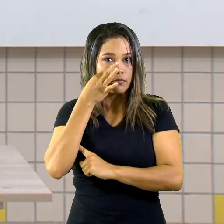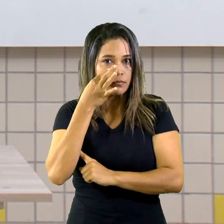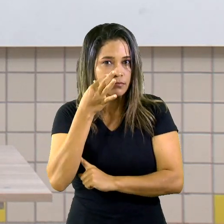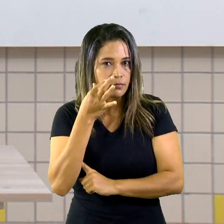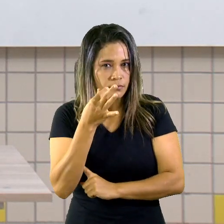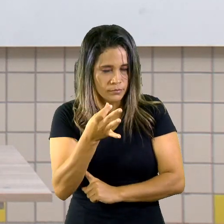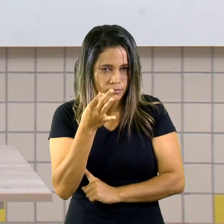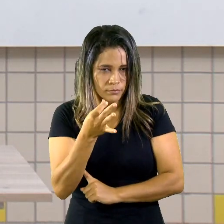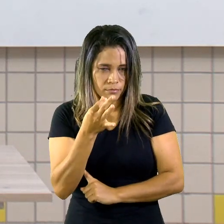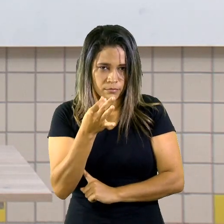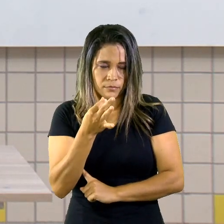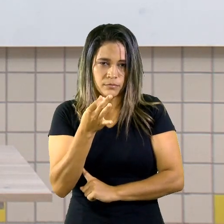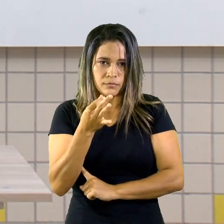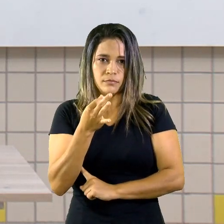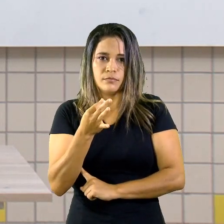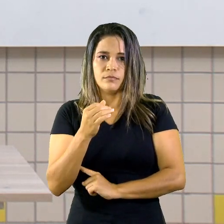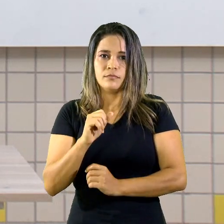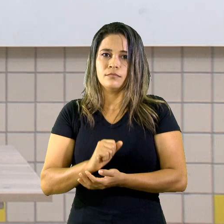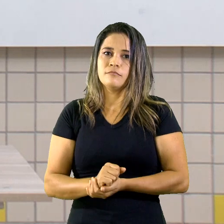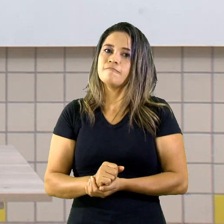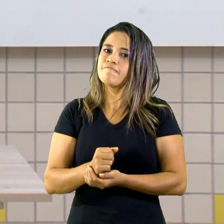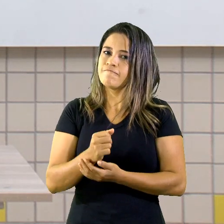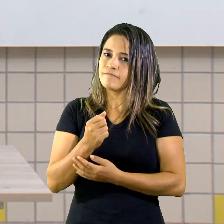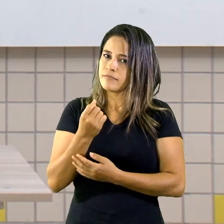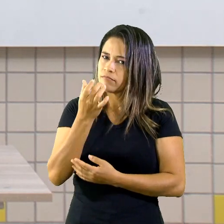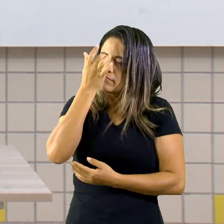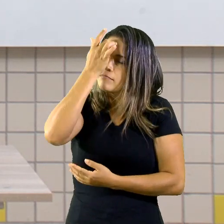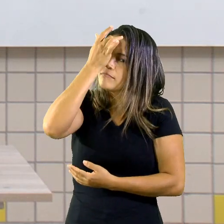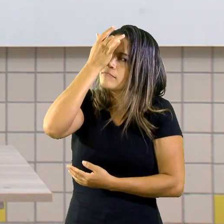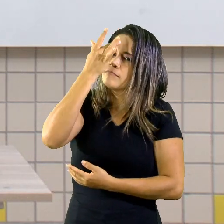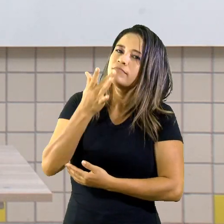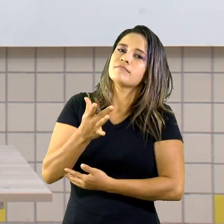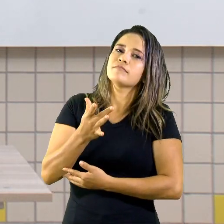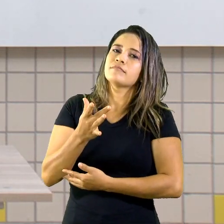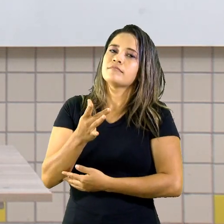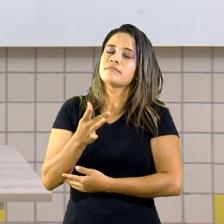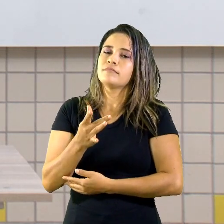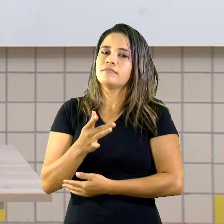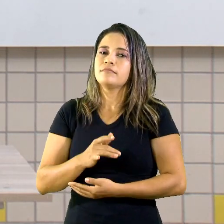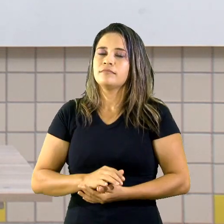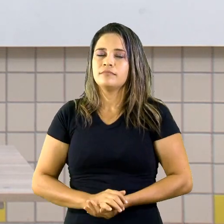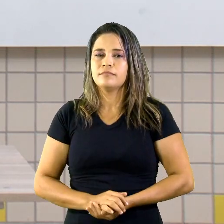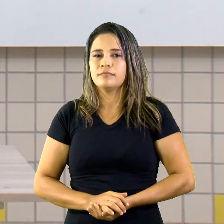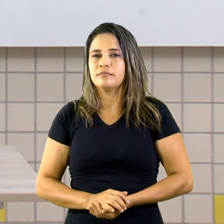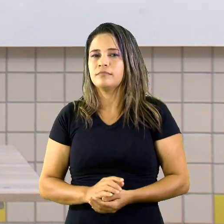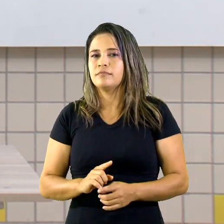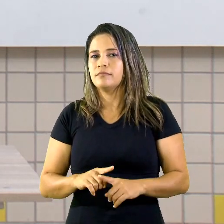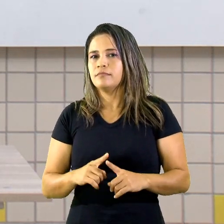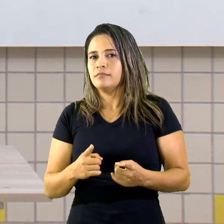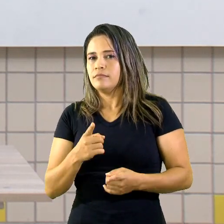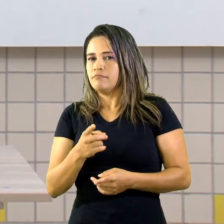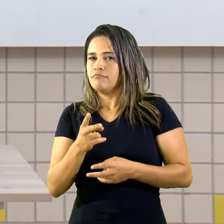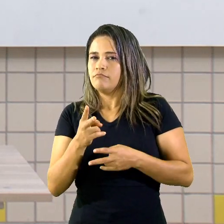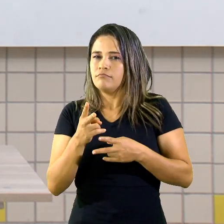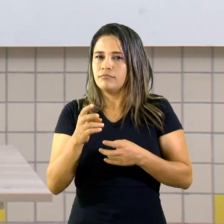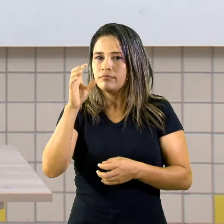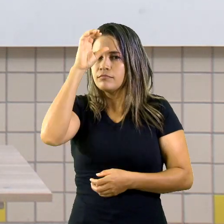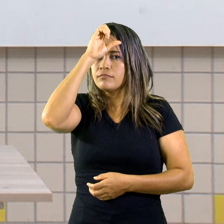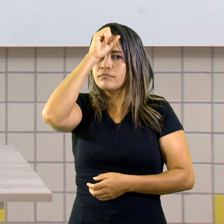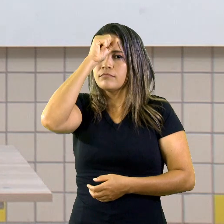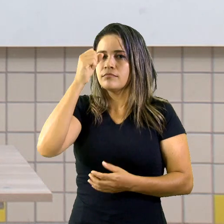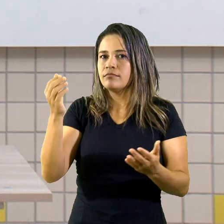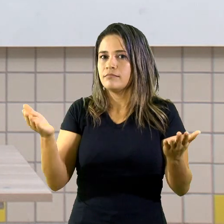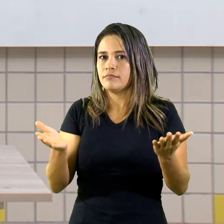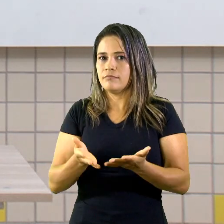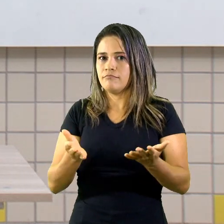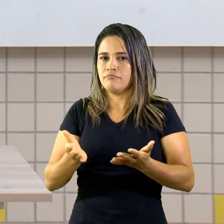atenção nessas questões, que elas são muito fáceis, mas se vocês forem atentos e aprenderem isso agora, vocês vão perceber